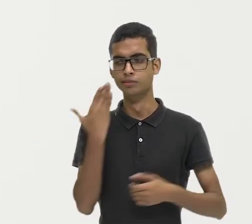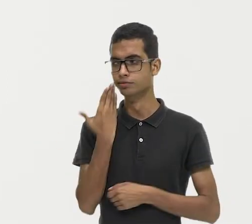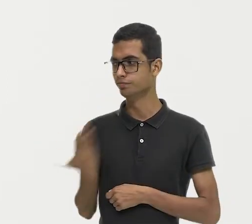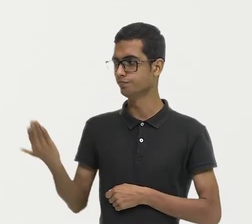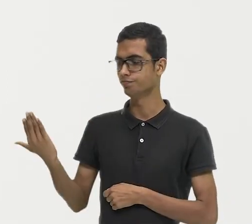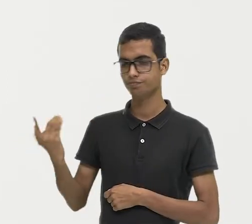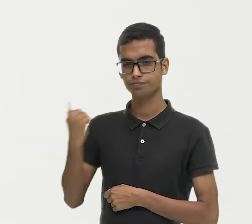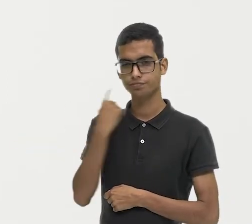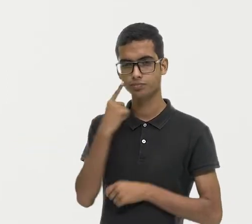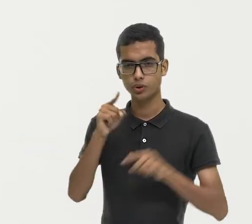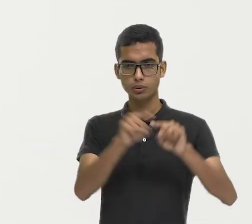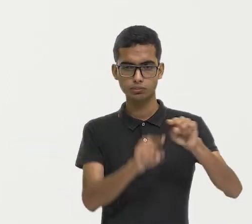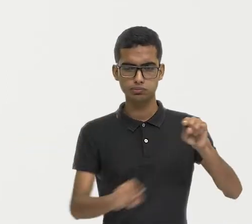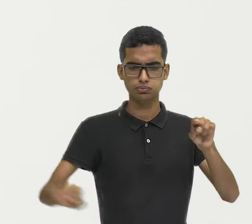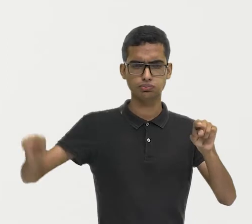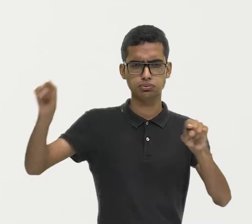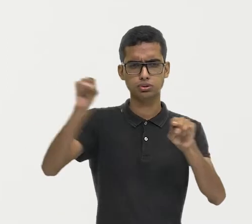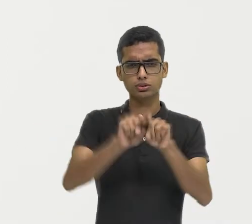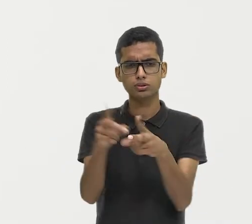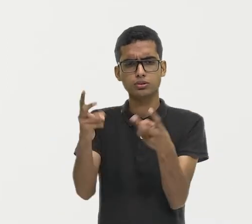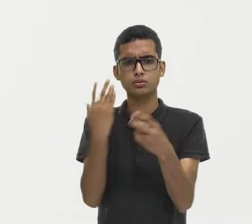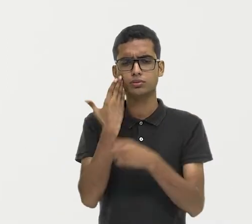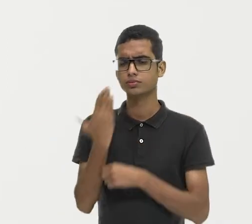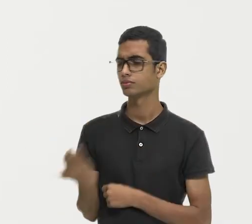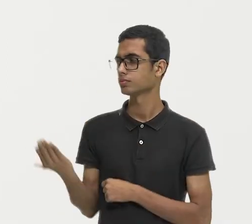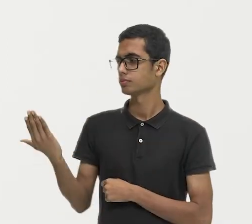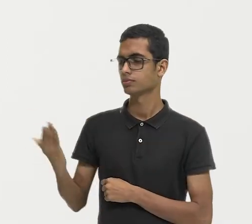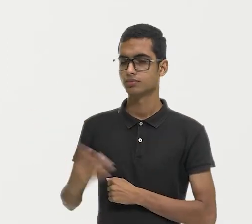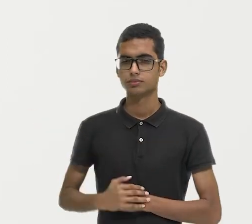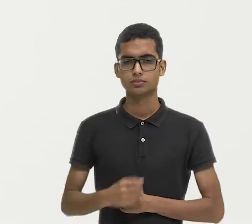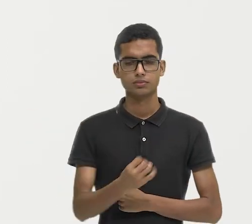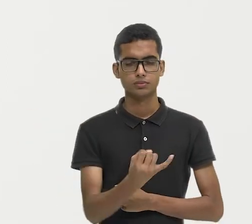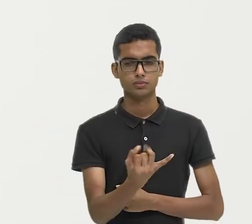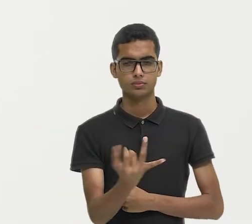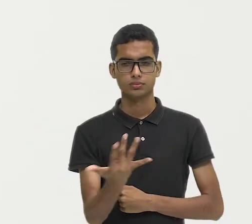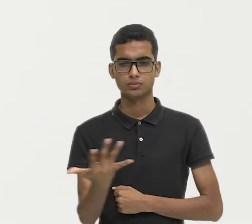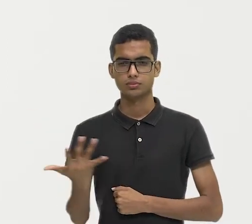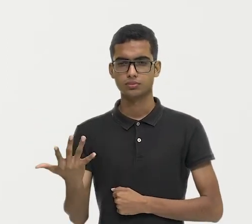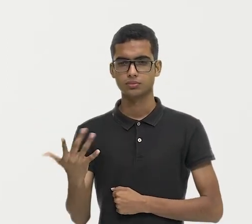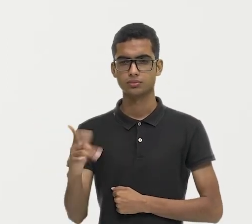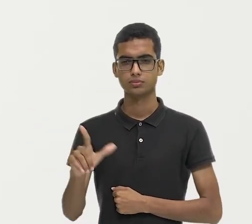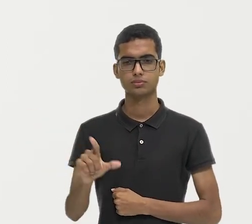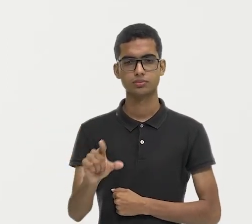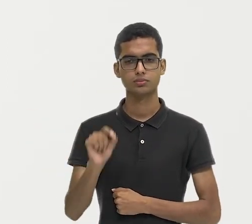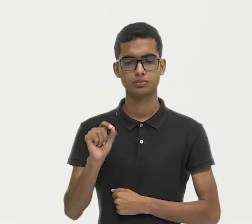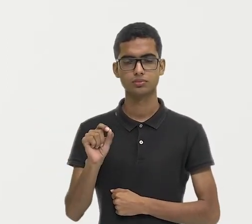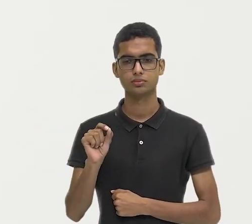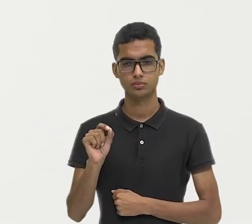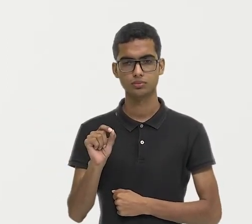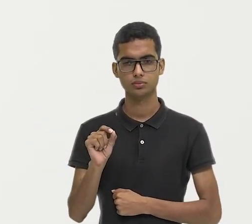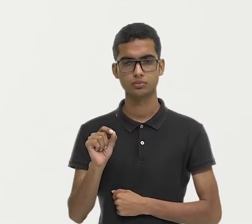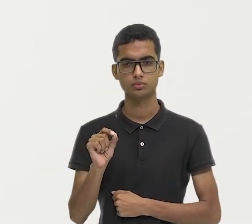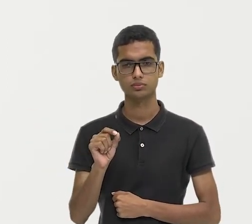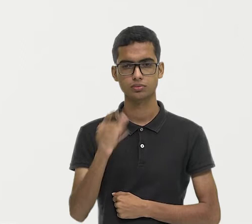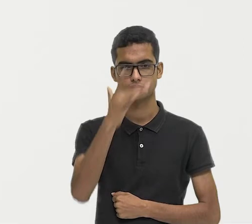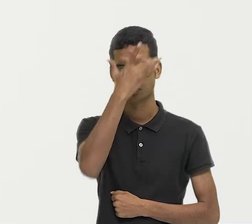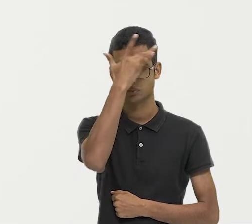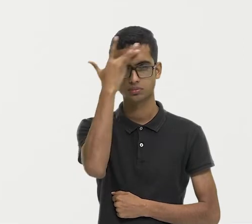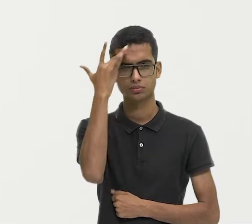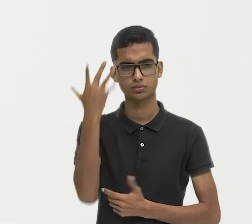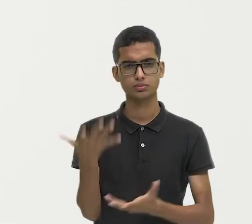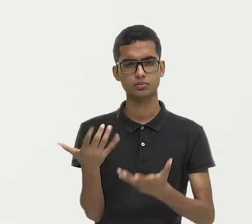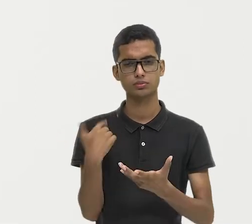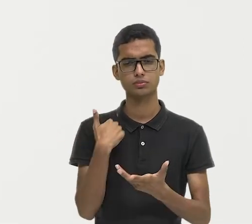aqui na nossa tabelinha, a gente repara que o total de preferência, aliás, o total